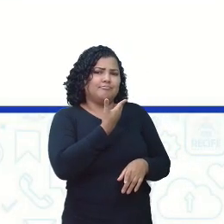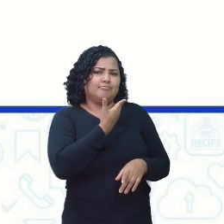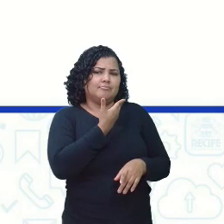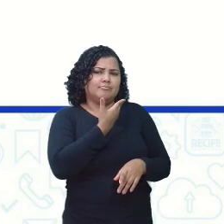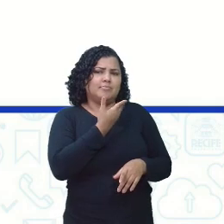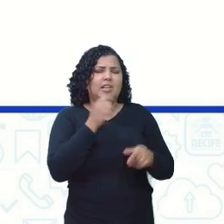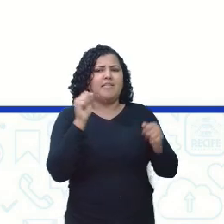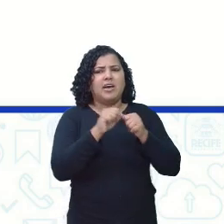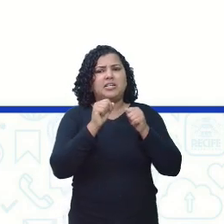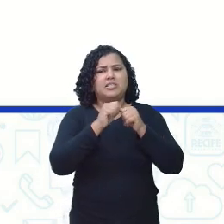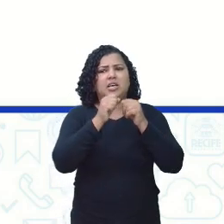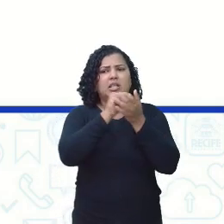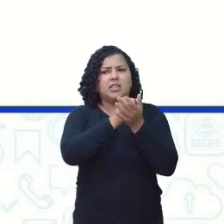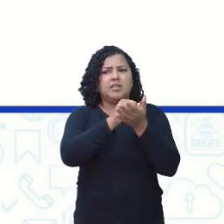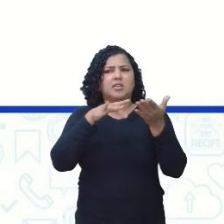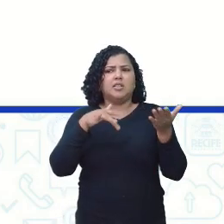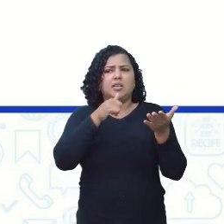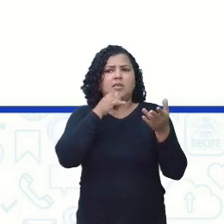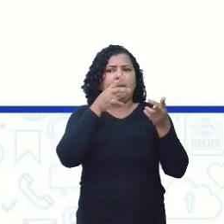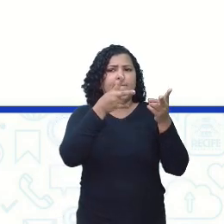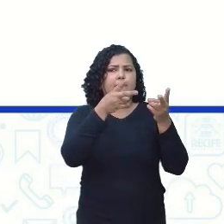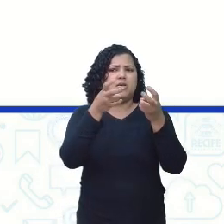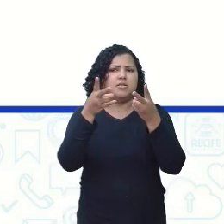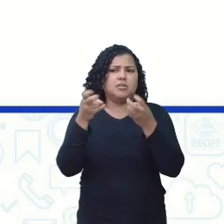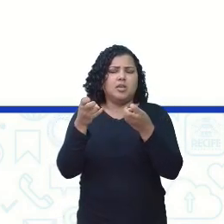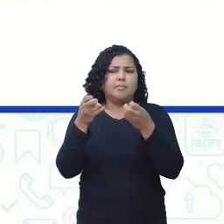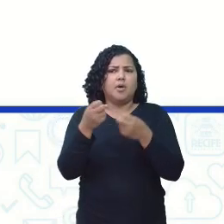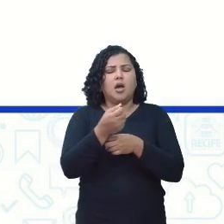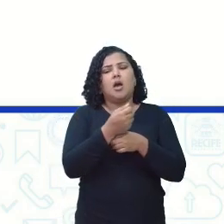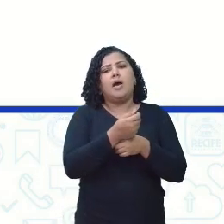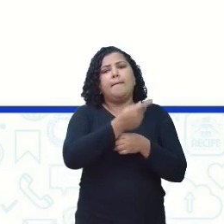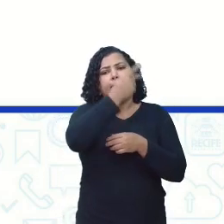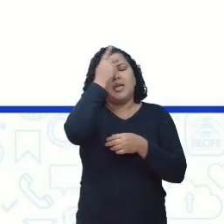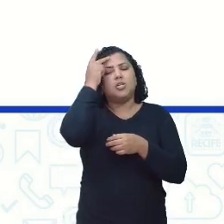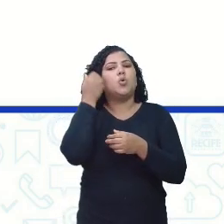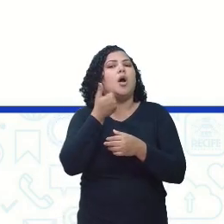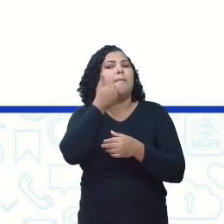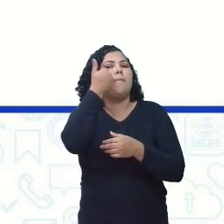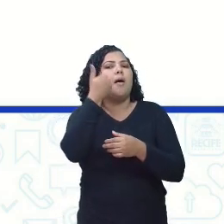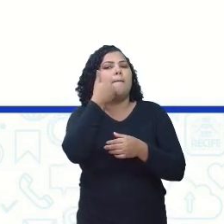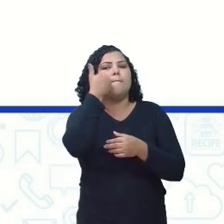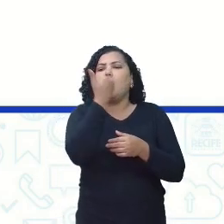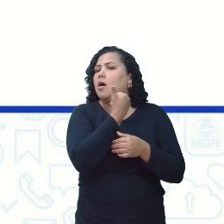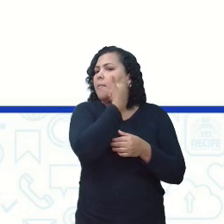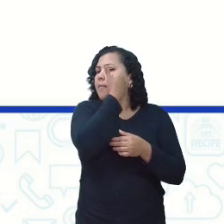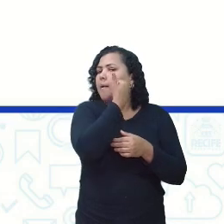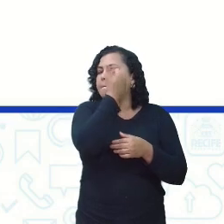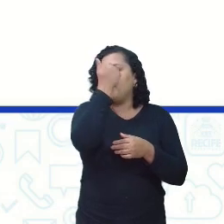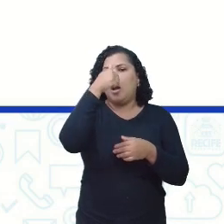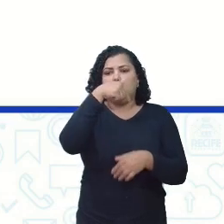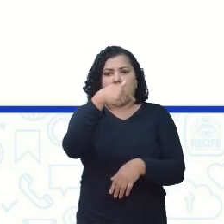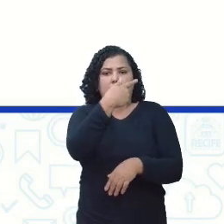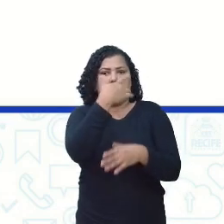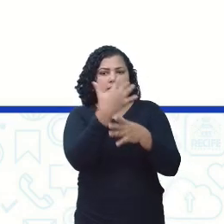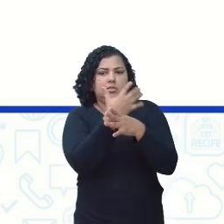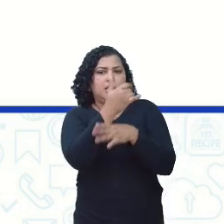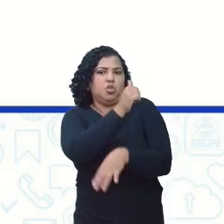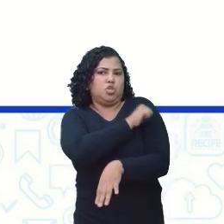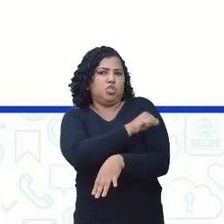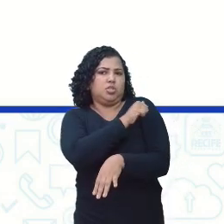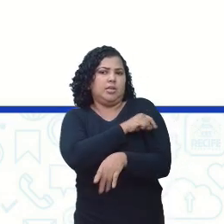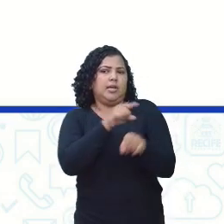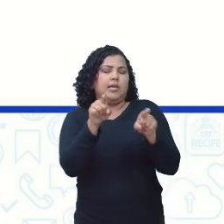atividades tão diversas. Aqui vocês têm cenas de sujeitos barbeiros na cidade do Rio de Janeiro e também praticando atos